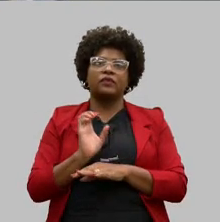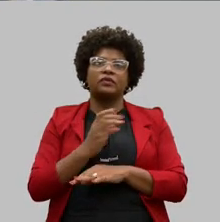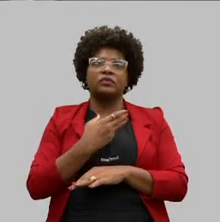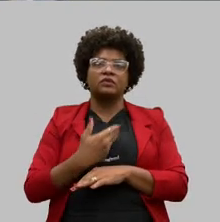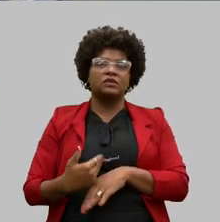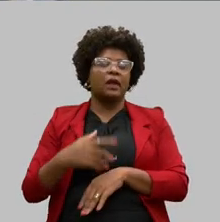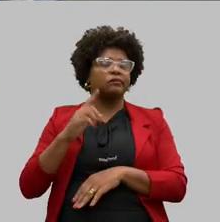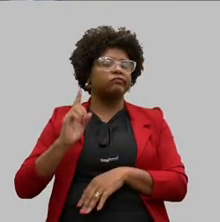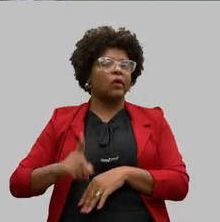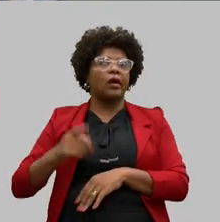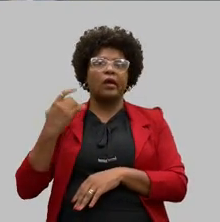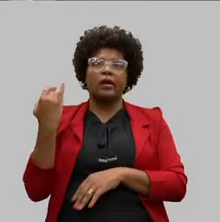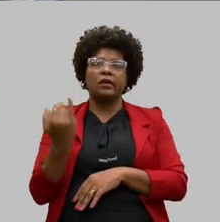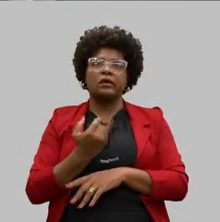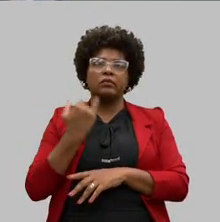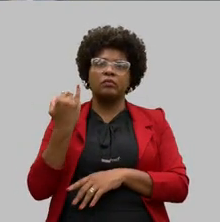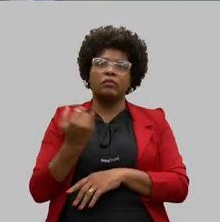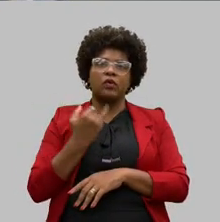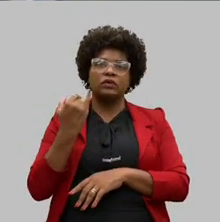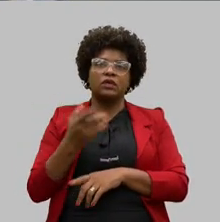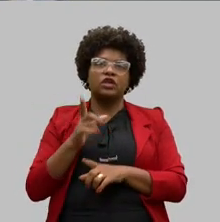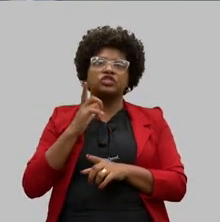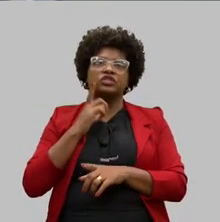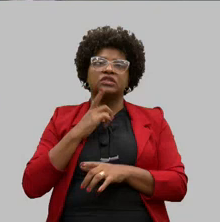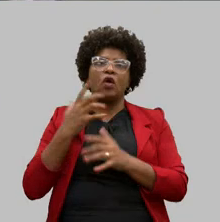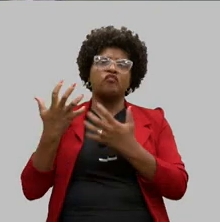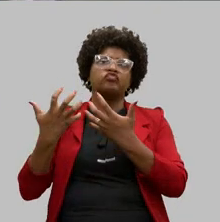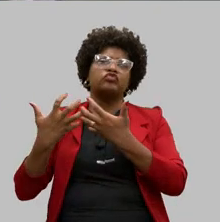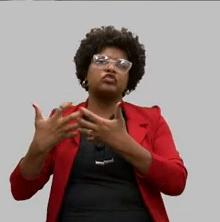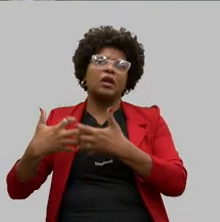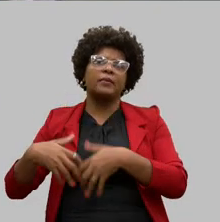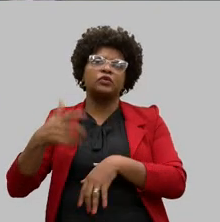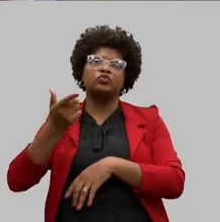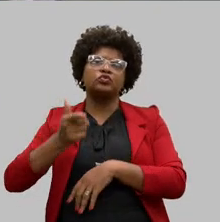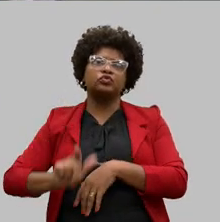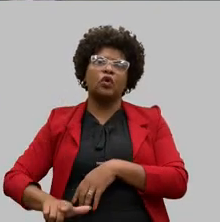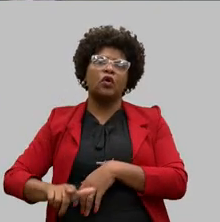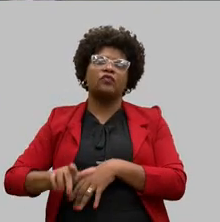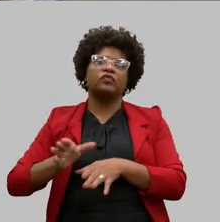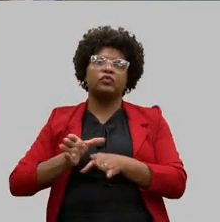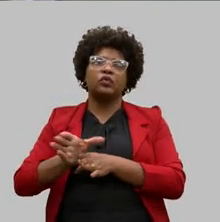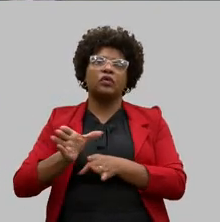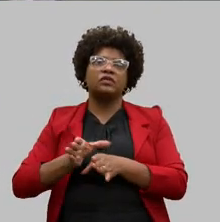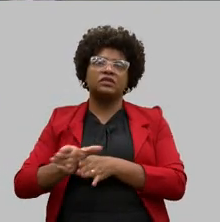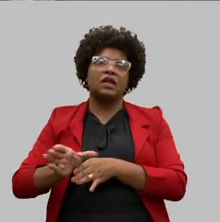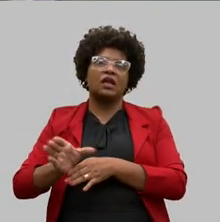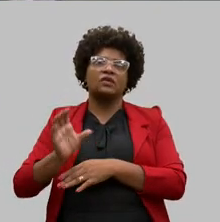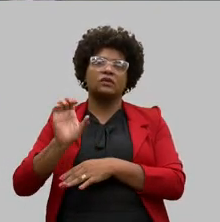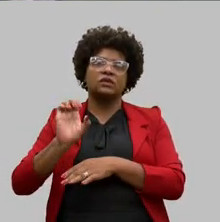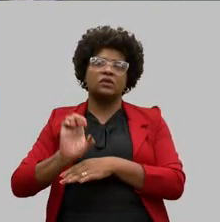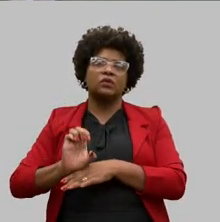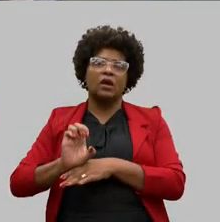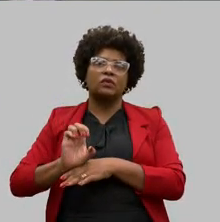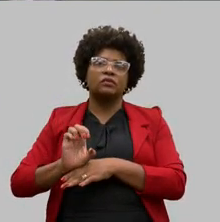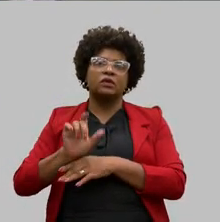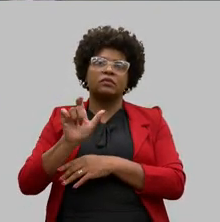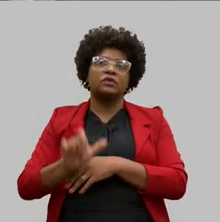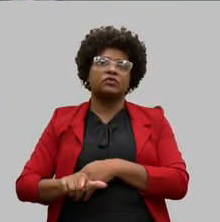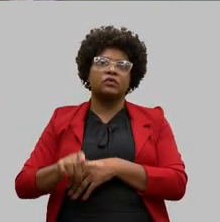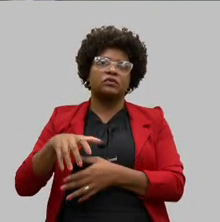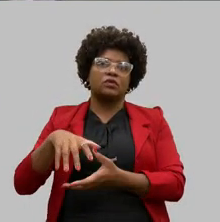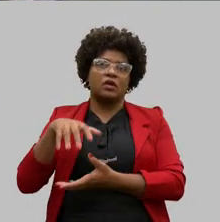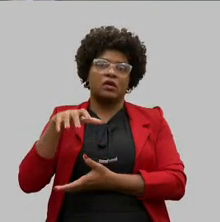importante a reativação do Conselho Estadual do idosos e inclusive nós pedi para preparar um requerimento ali solicitando